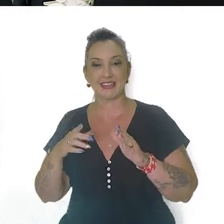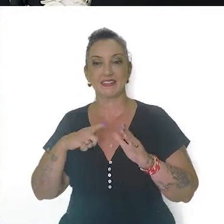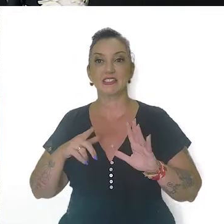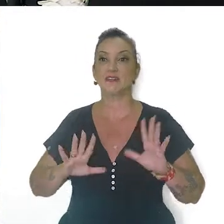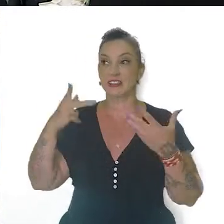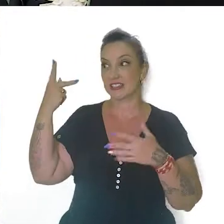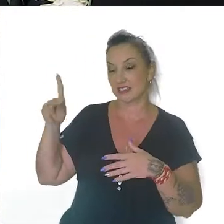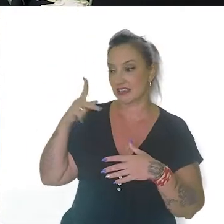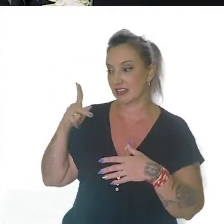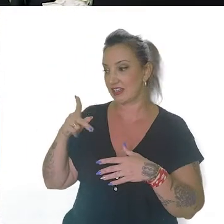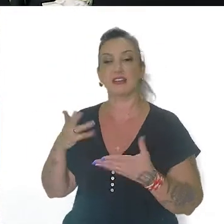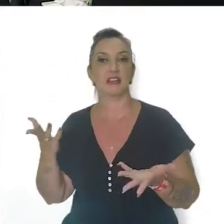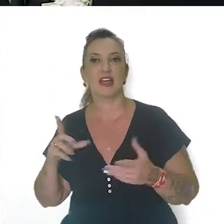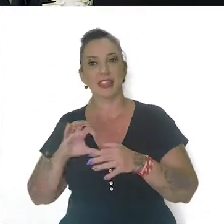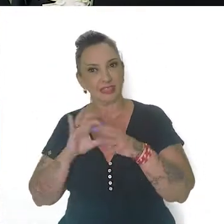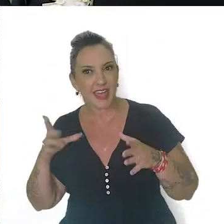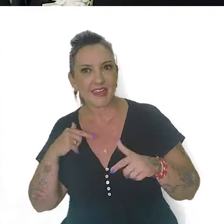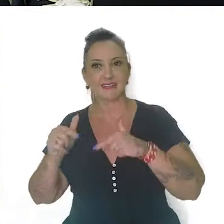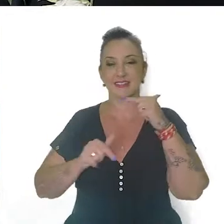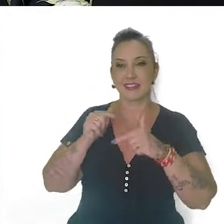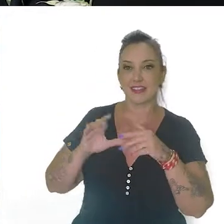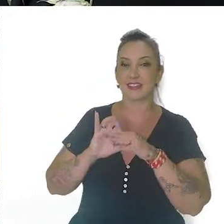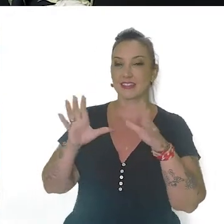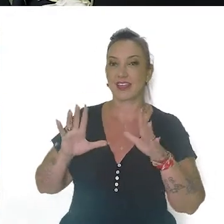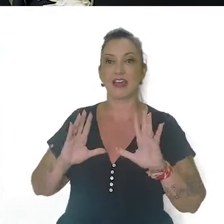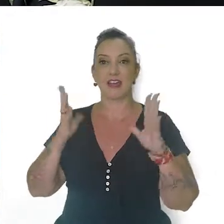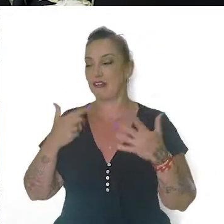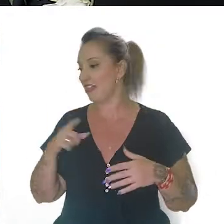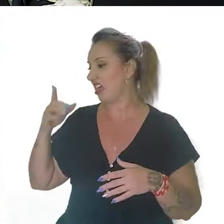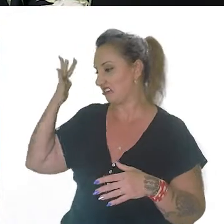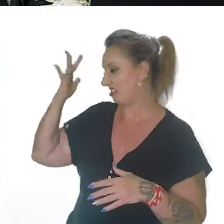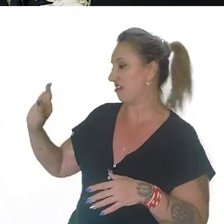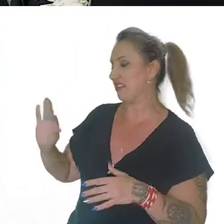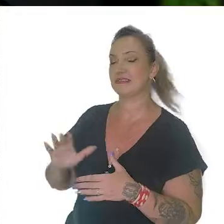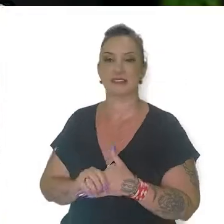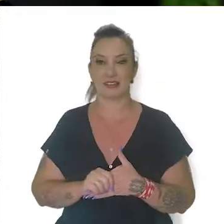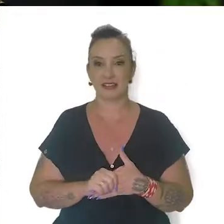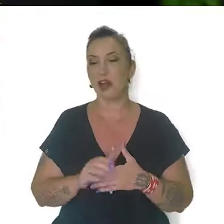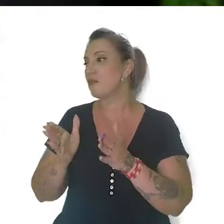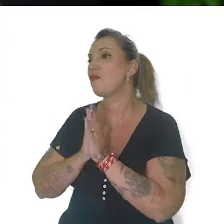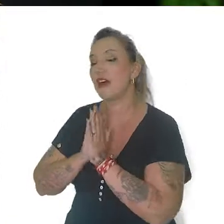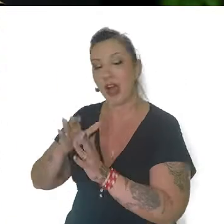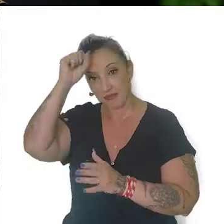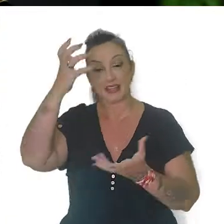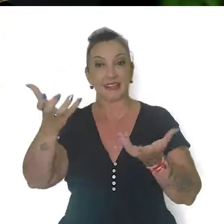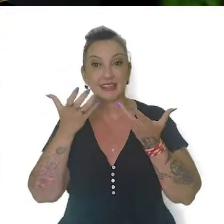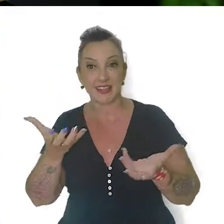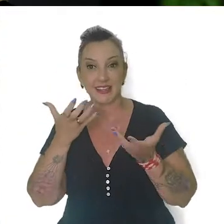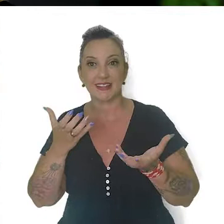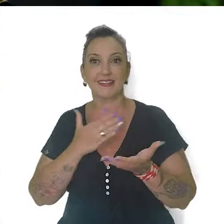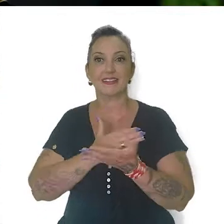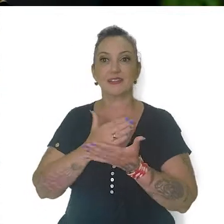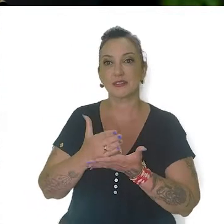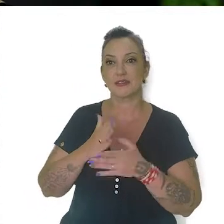tinha o festival dela e eu vivia falando: deixa eu trabalhar no festival. Mas você não sabe fazer nada. Por favor, eu quero aprender. Então,